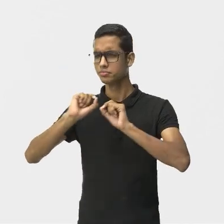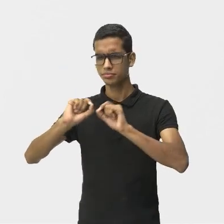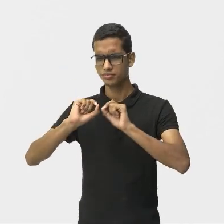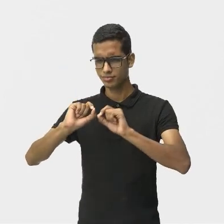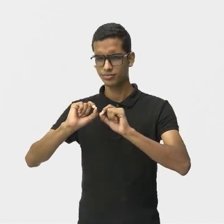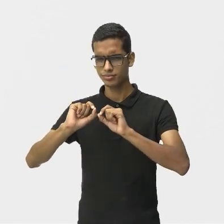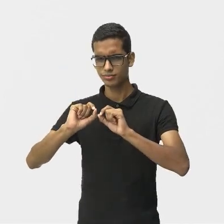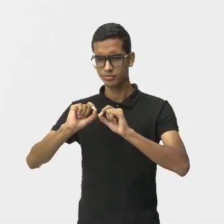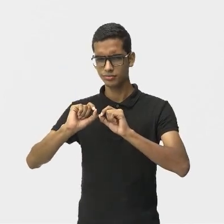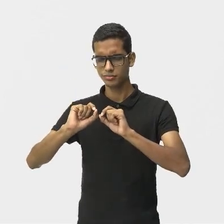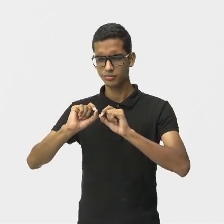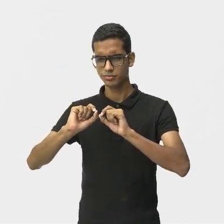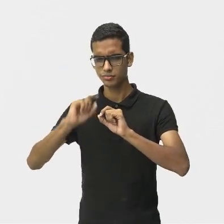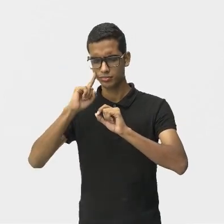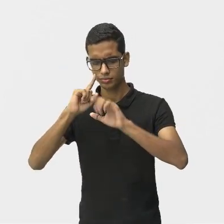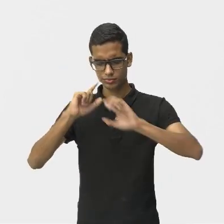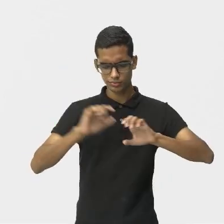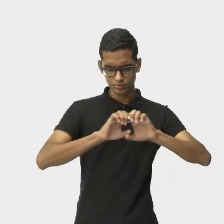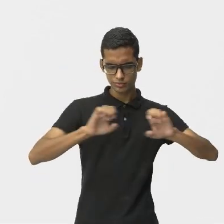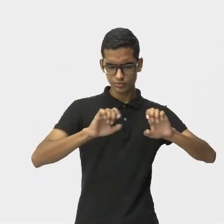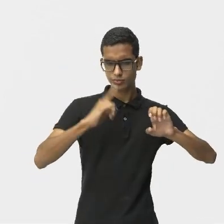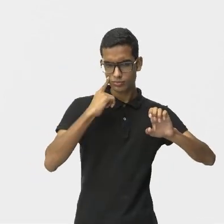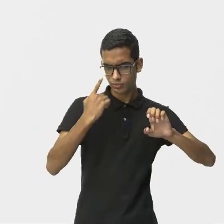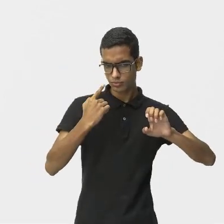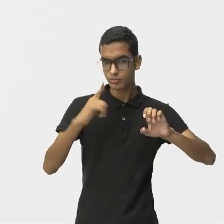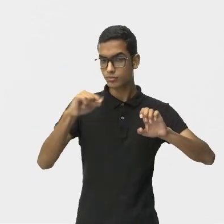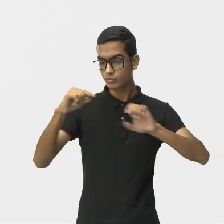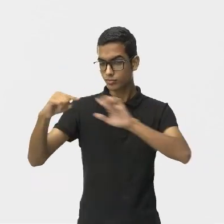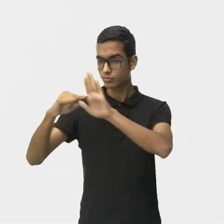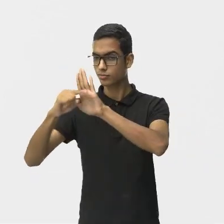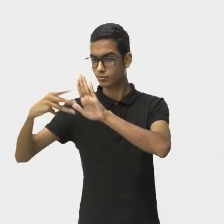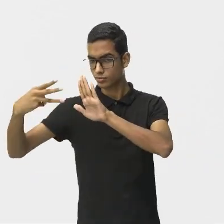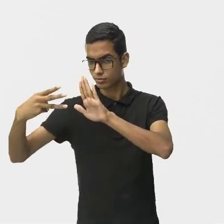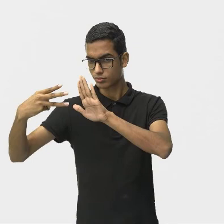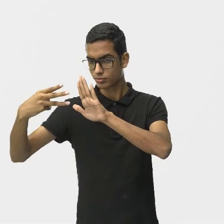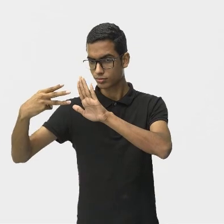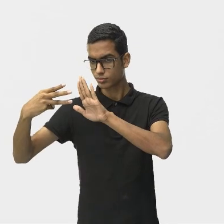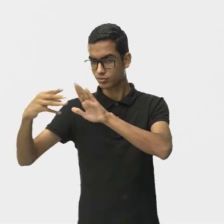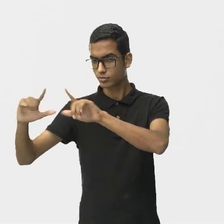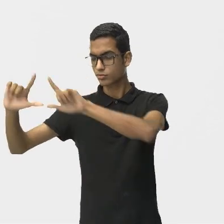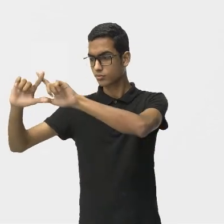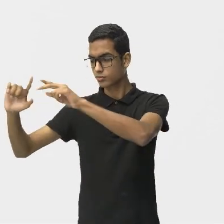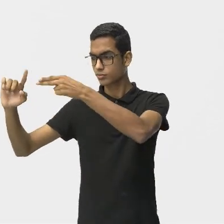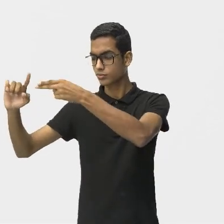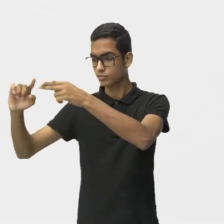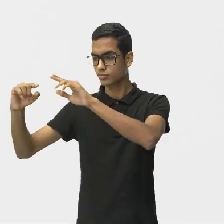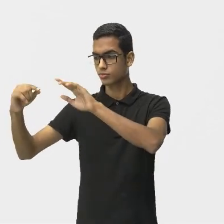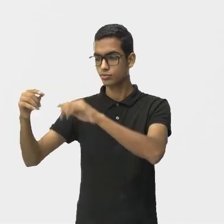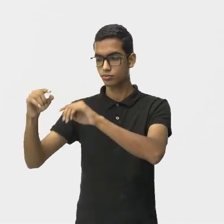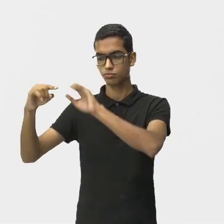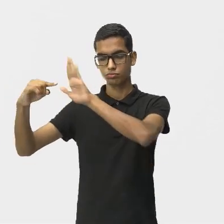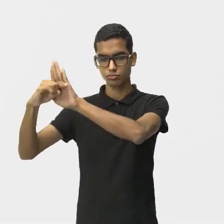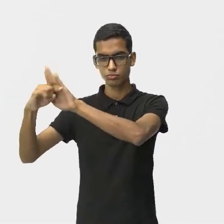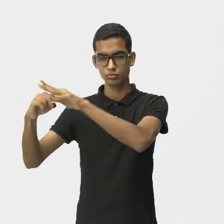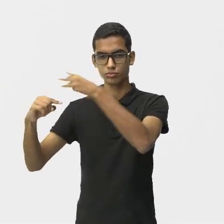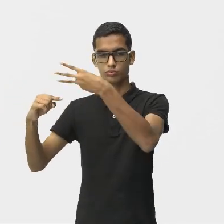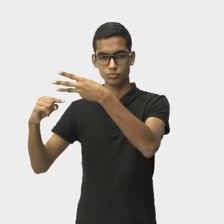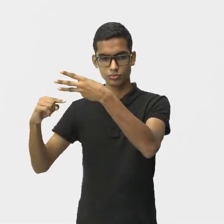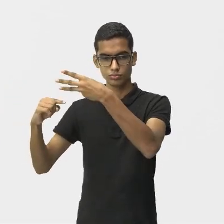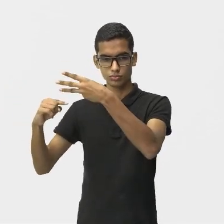na nossa equação? É menos 3, né? Menos 3 elevado ao quadrado vai dar